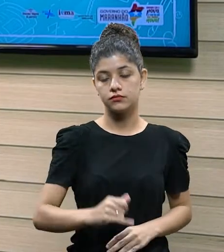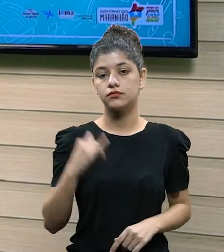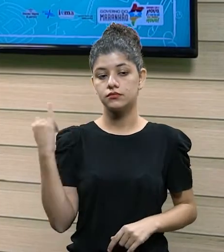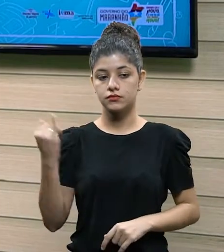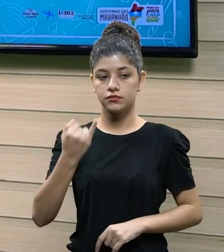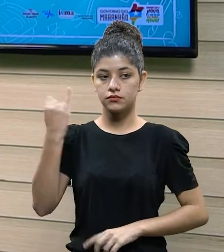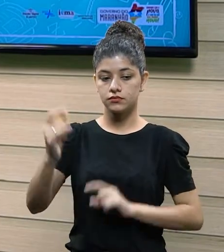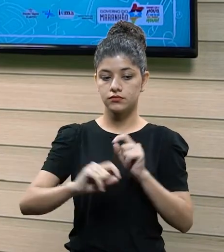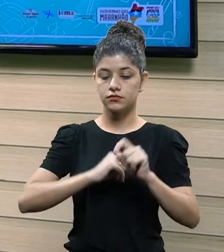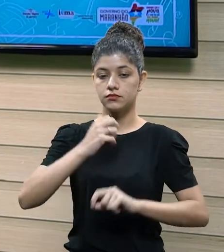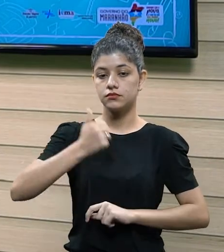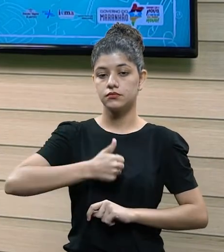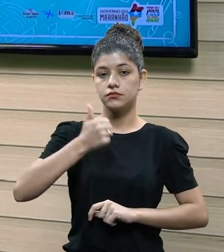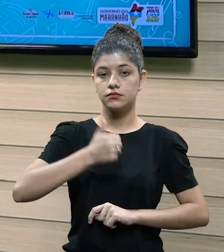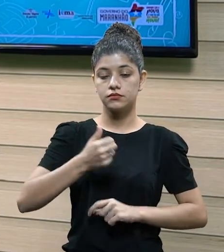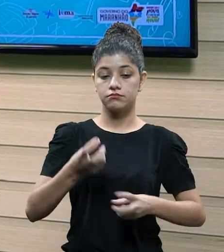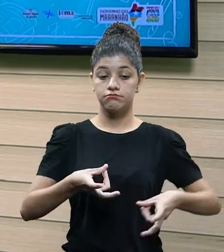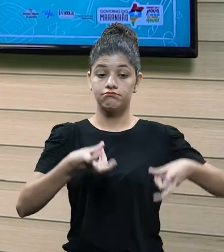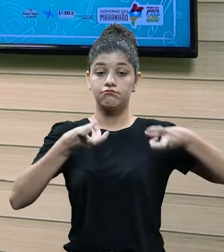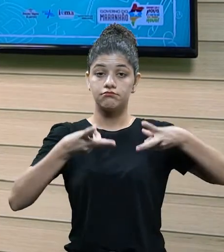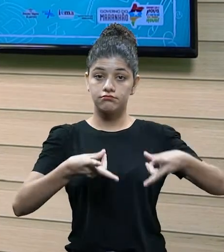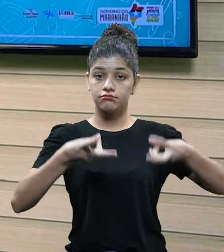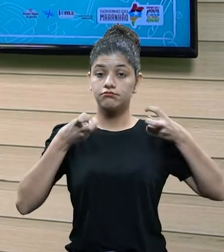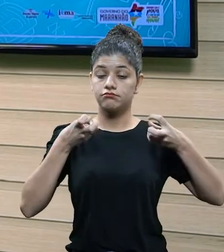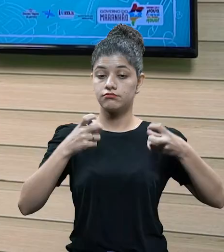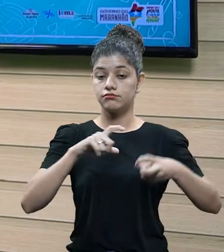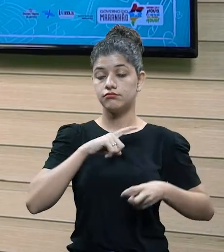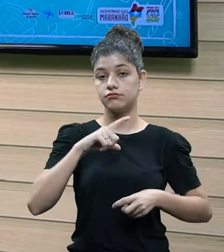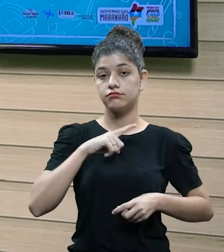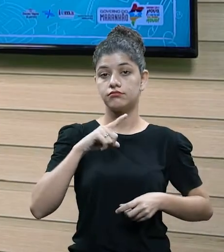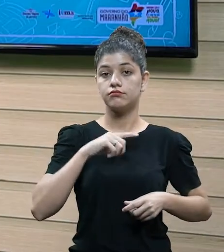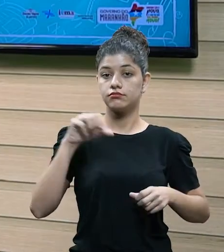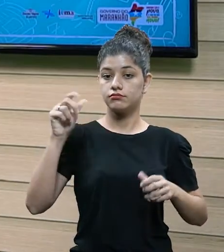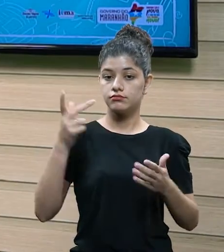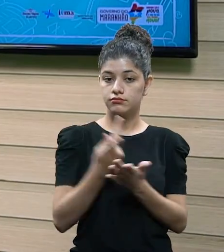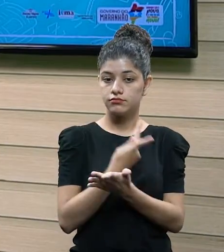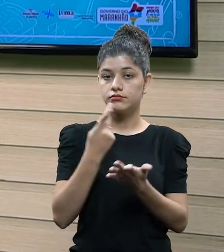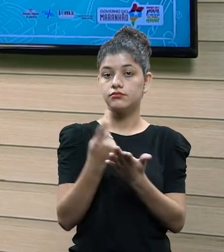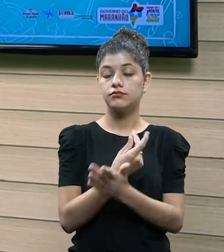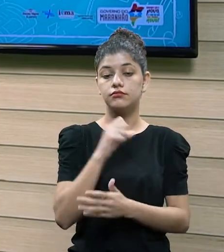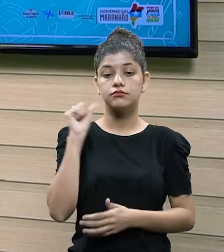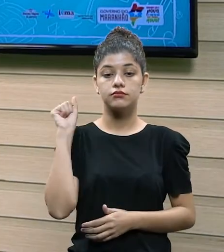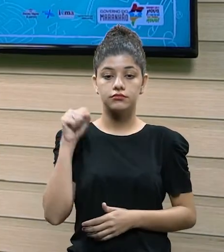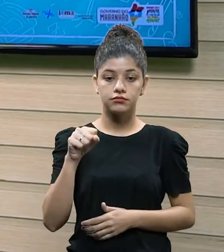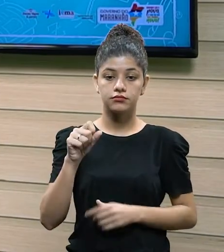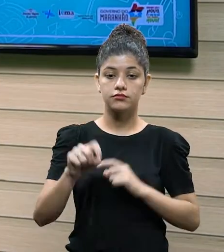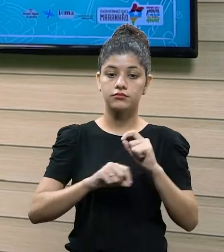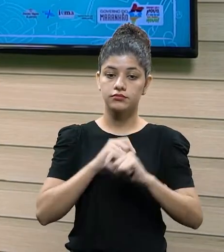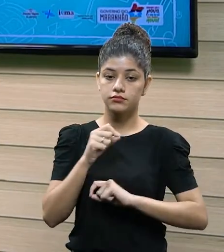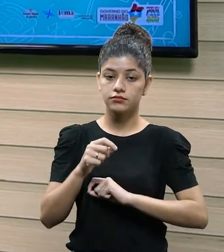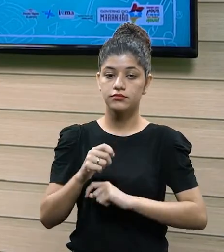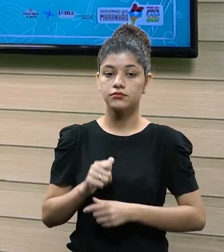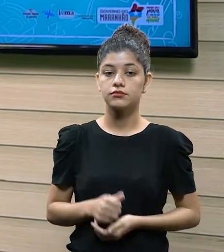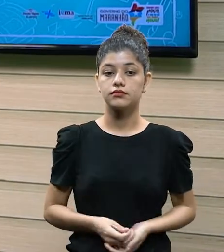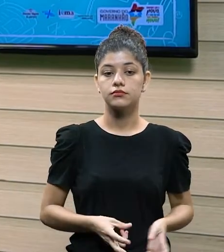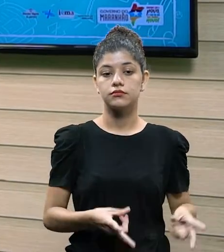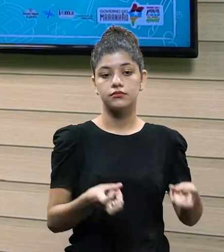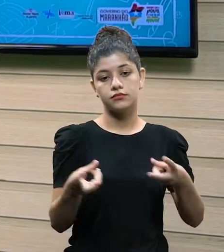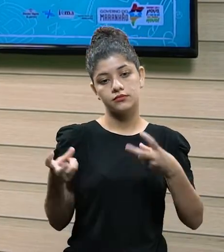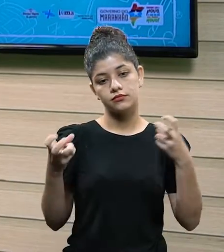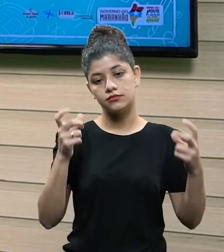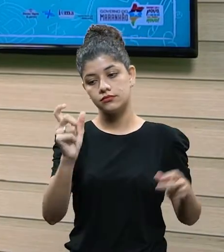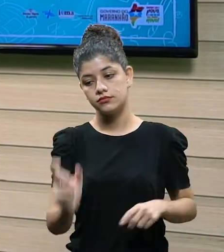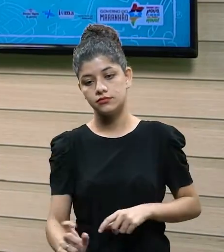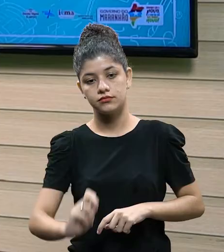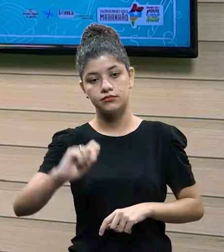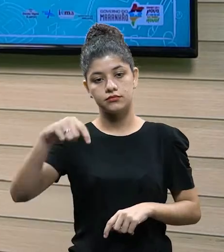produção. Então é muito importante, primeiro passo, identificar que há pontos negativos. É claro que antes de identificar você tem que reconhecer que tem